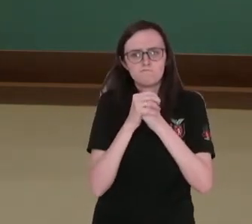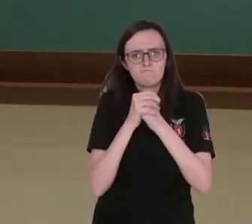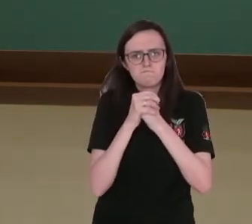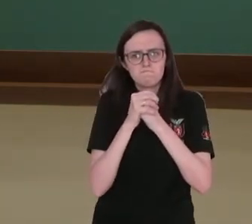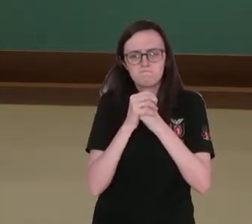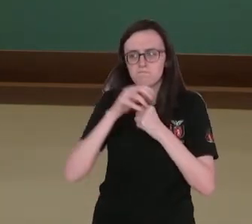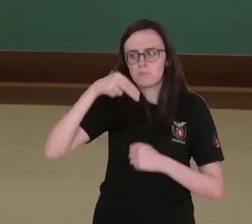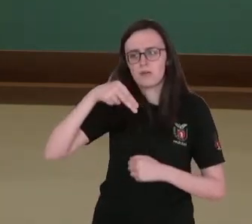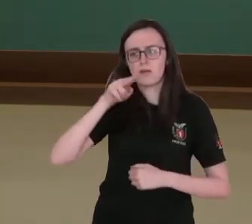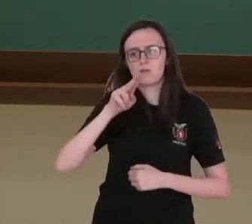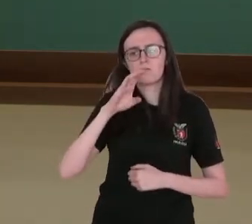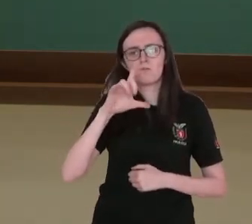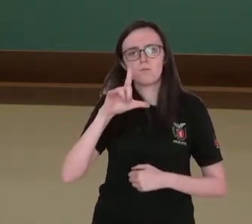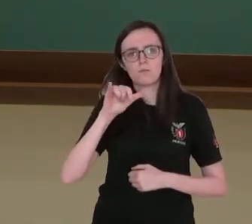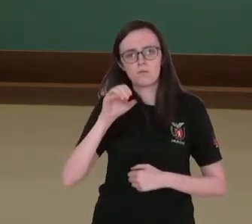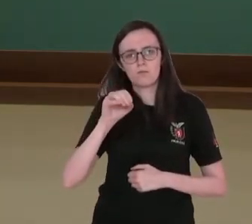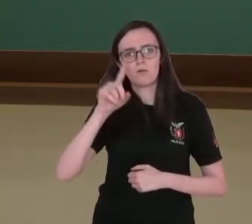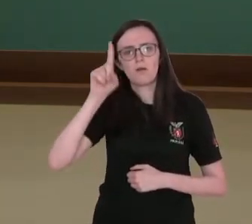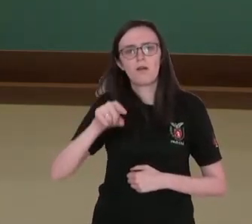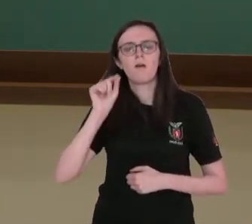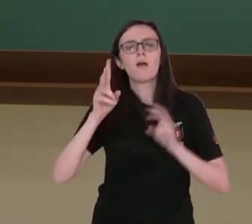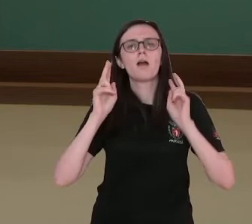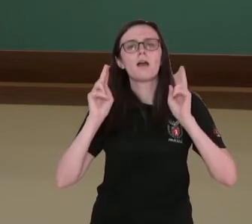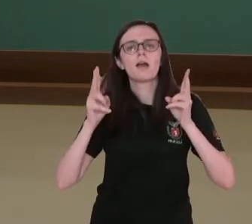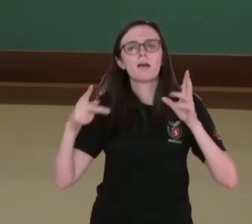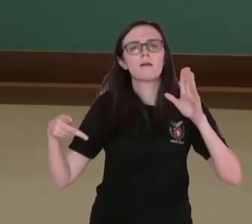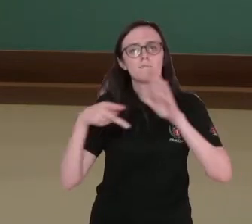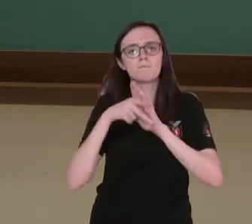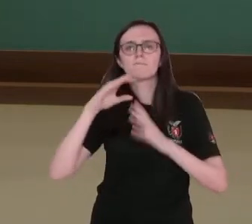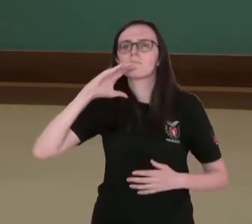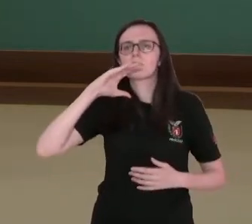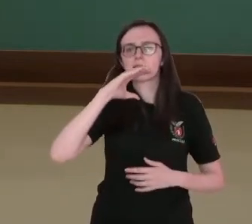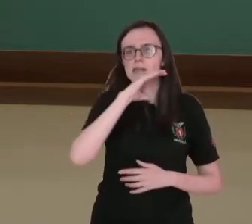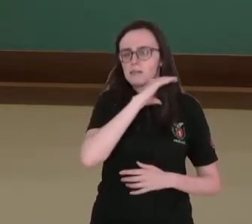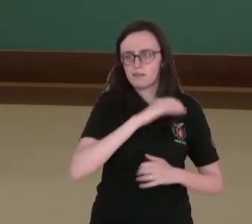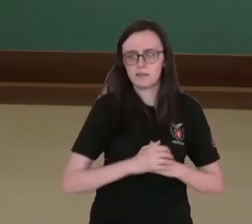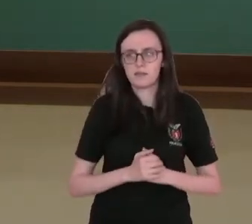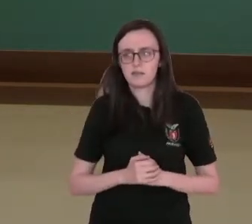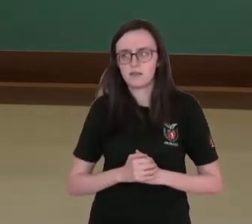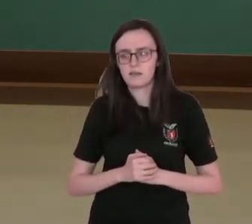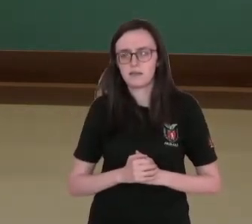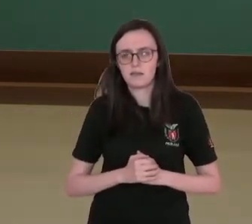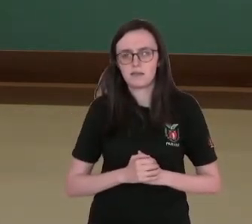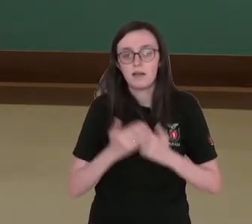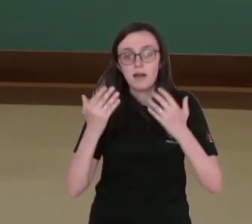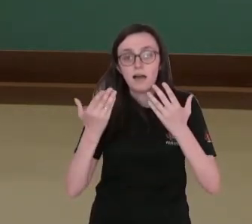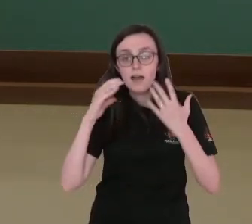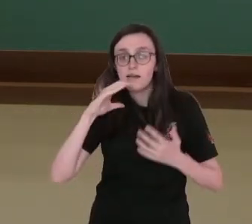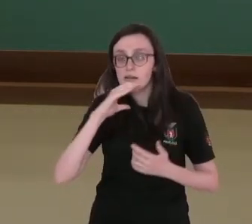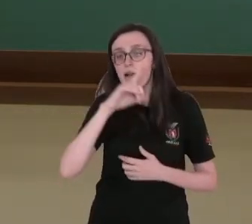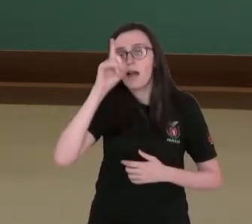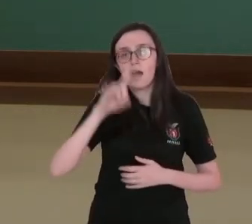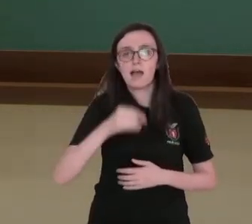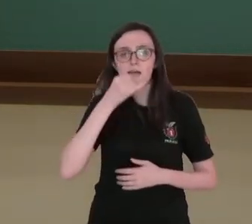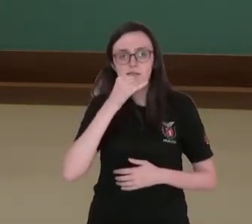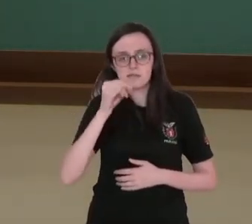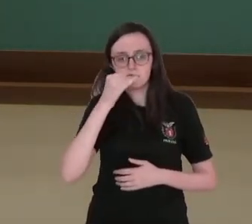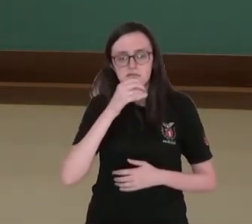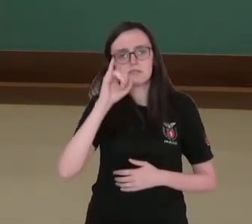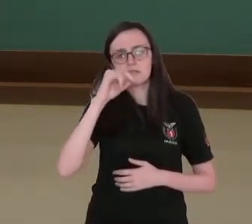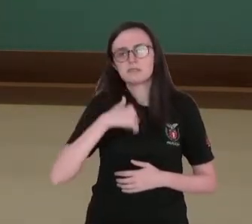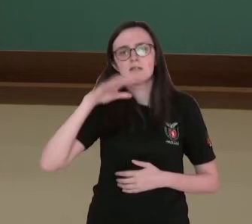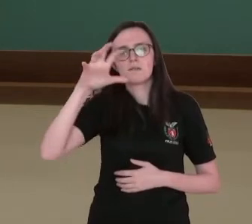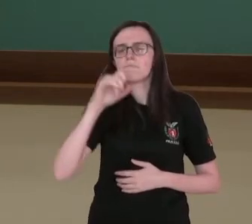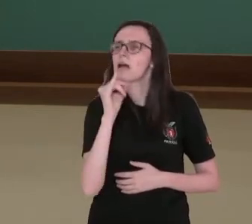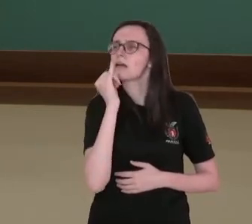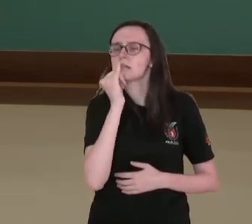de uma usina nuclear é o mesmo de uma termoelétrica. Galera, o calor ele é uma energia. Então, se eu pegar aqui, por exemplo,